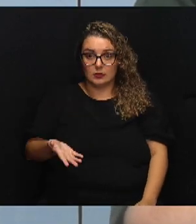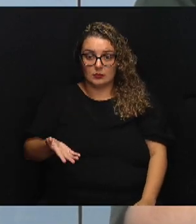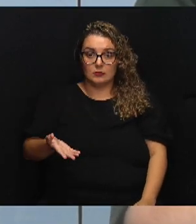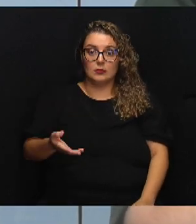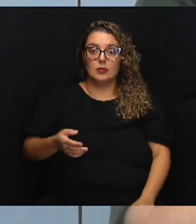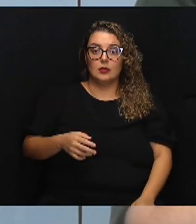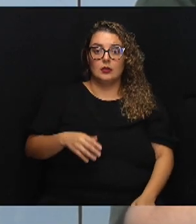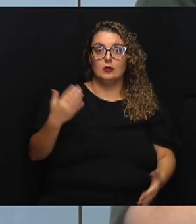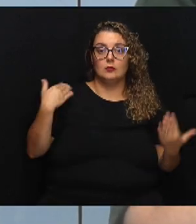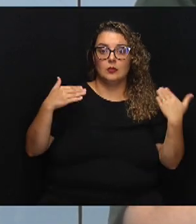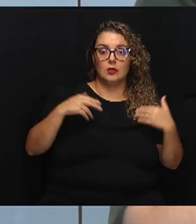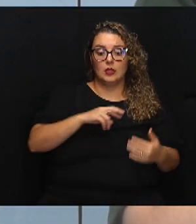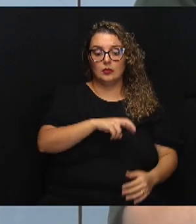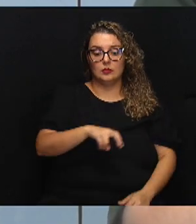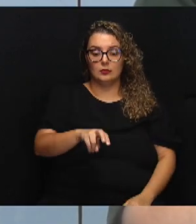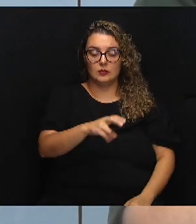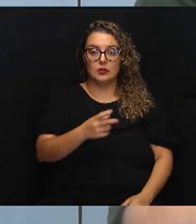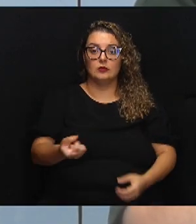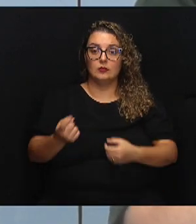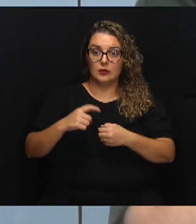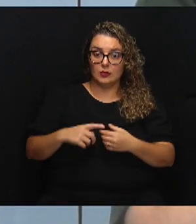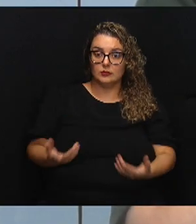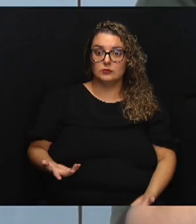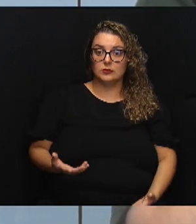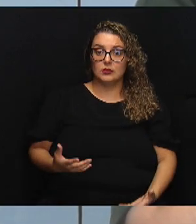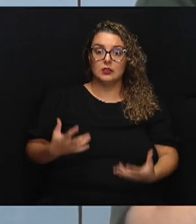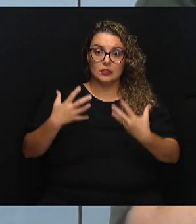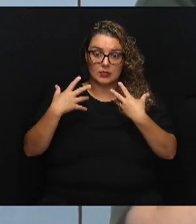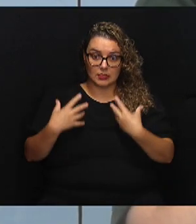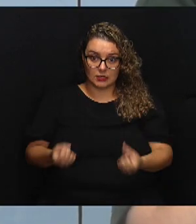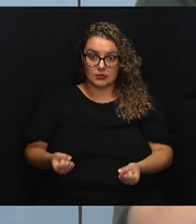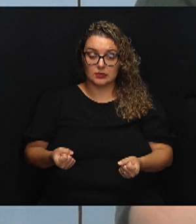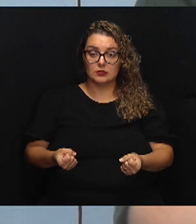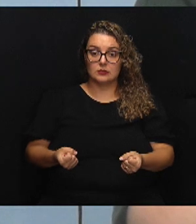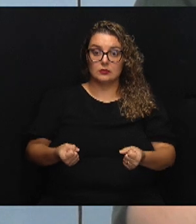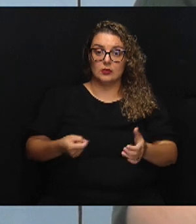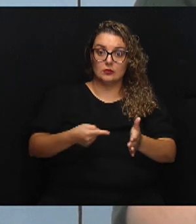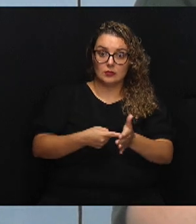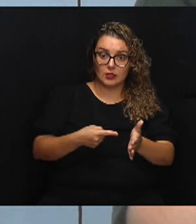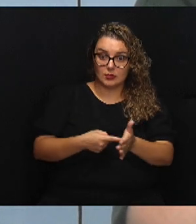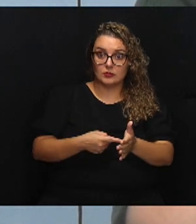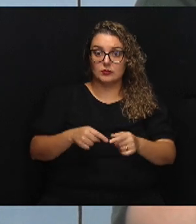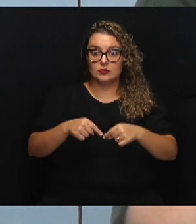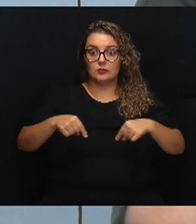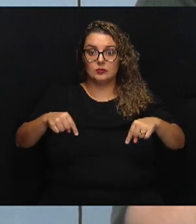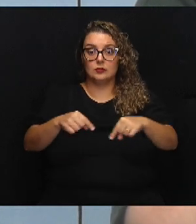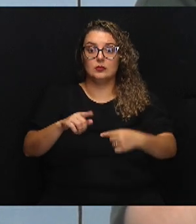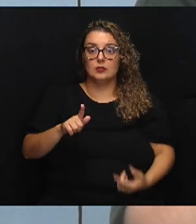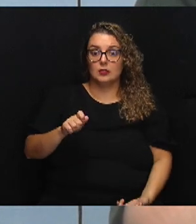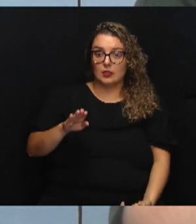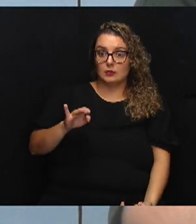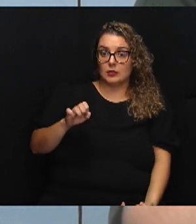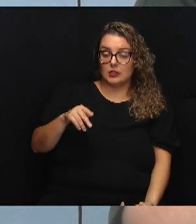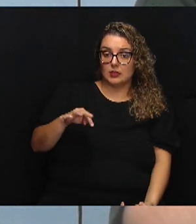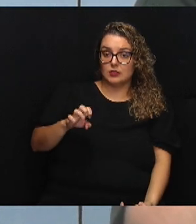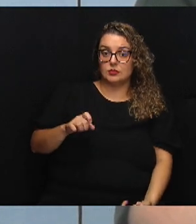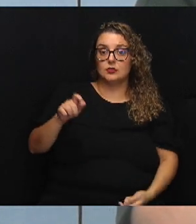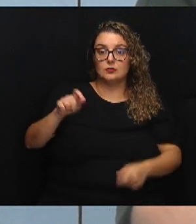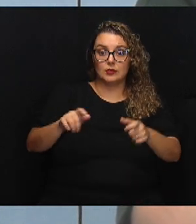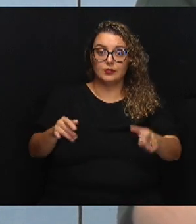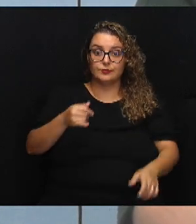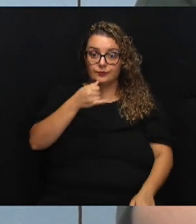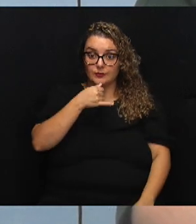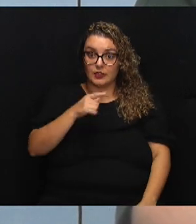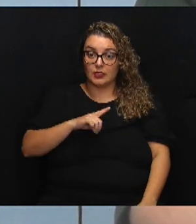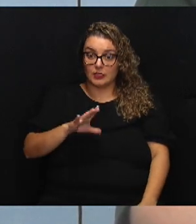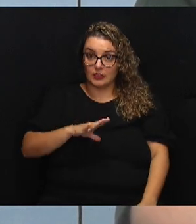depois volta. E a gente recebe muitas denúncias no gabinete, principalmente de pessoas que infelizmente têm coragem